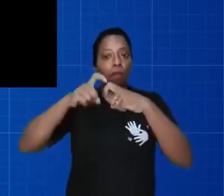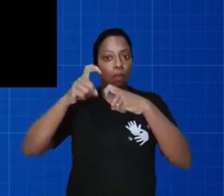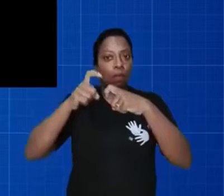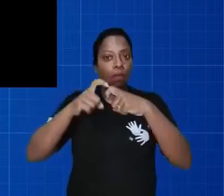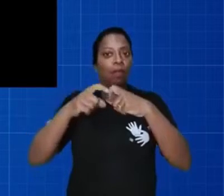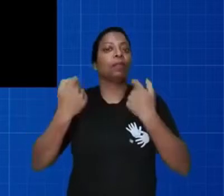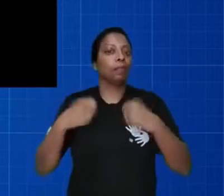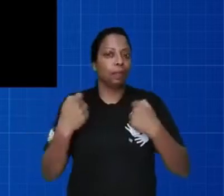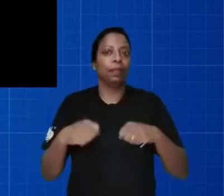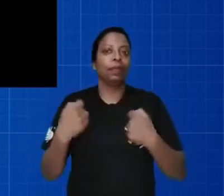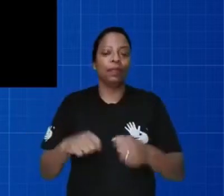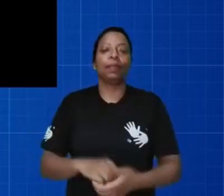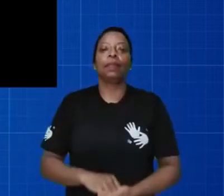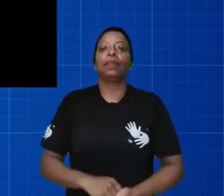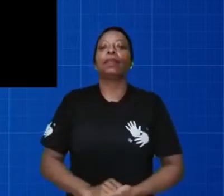com a criança.